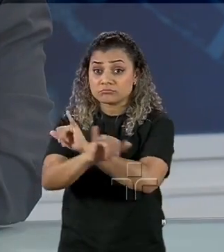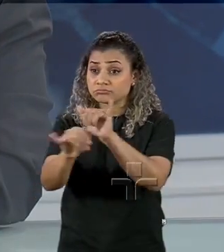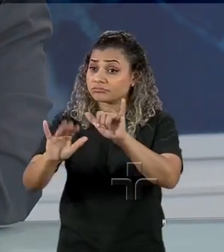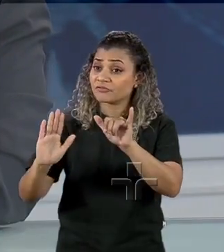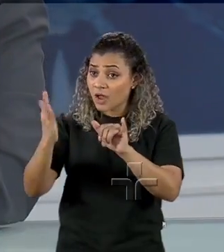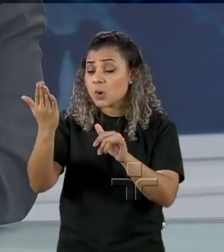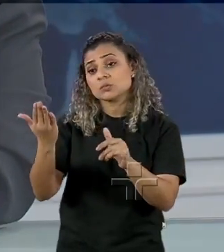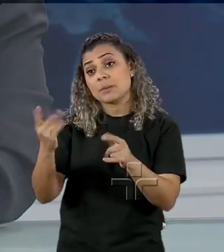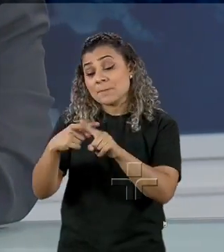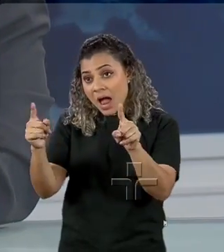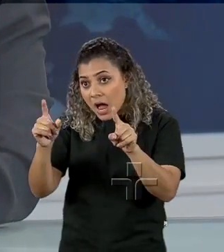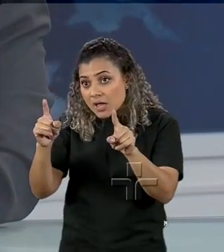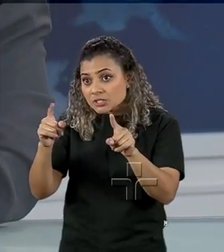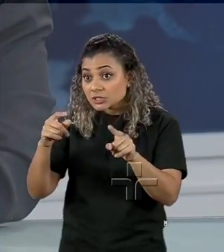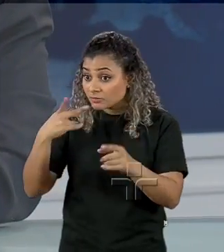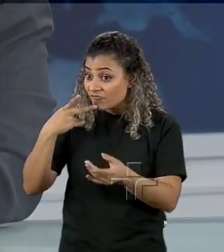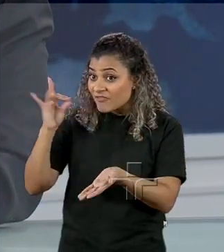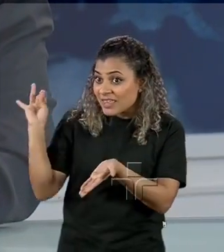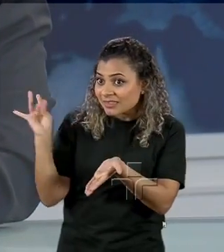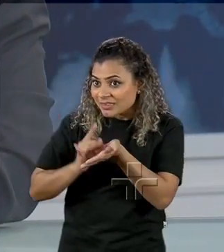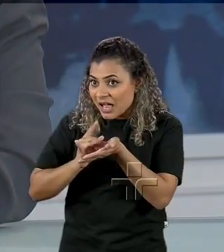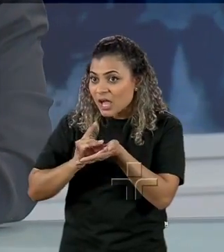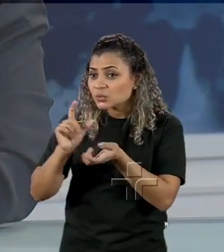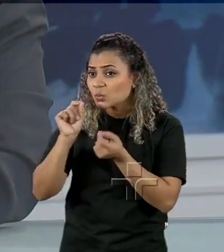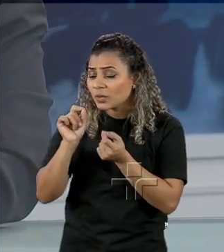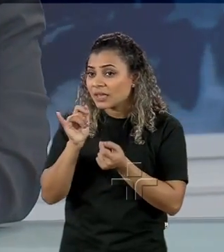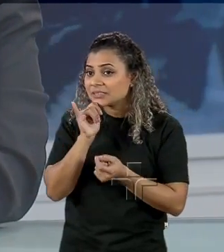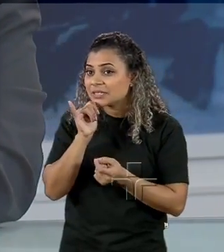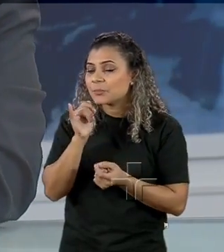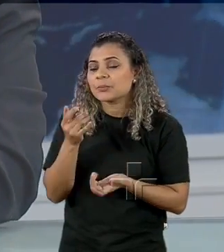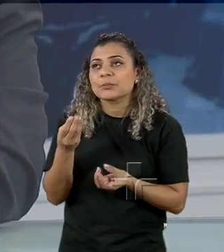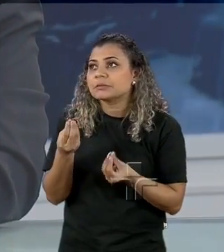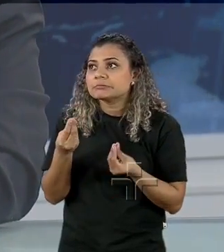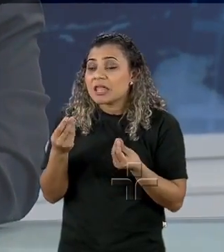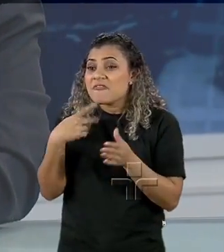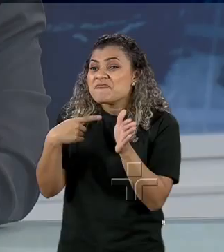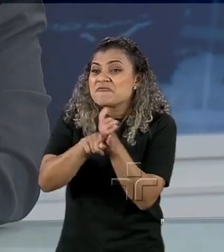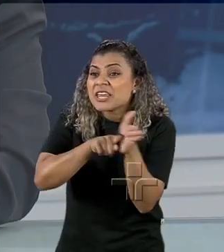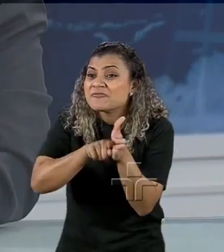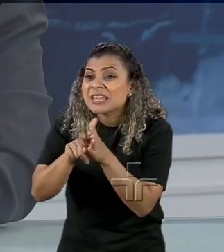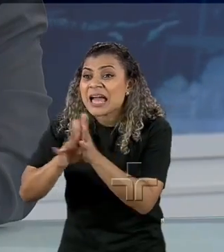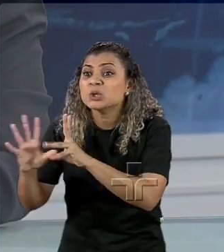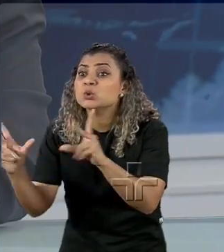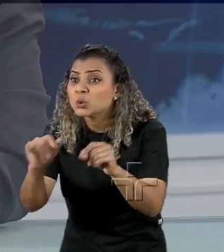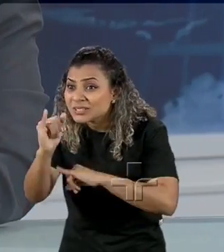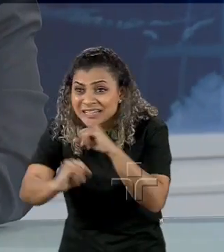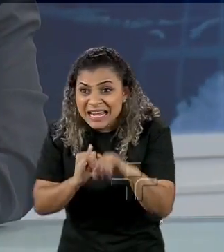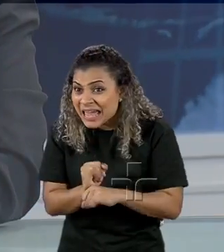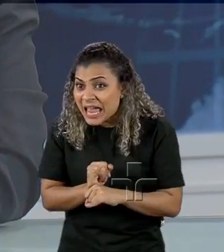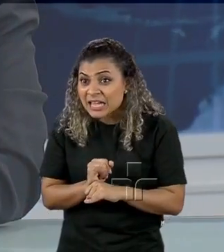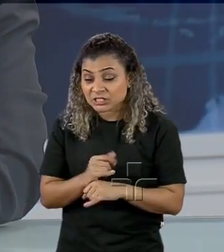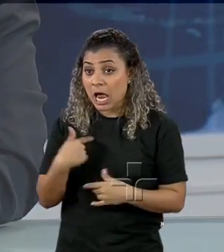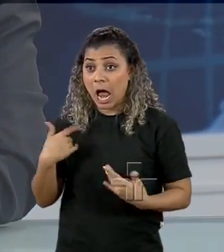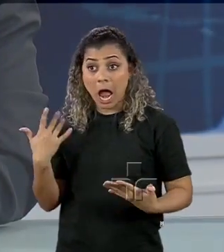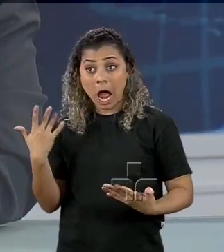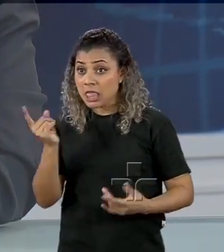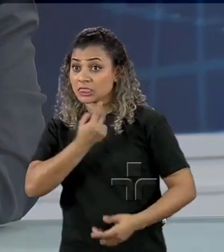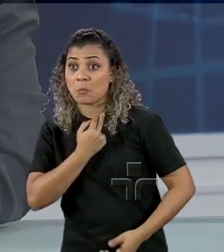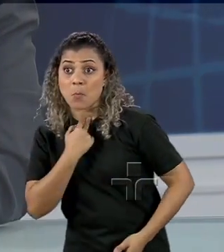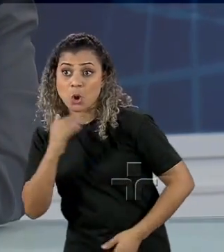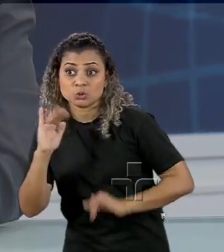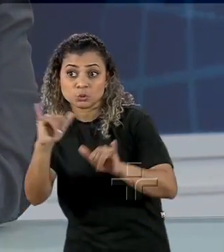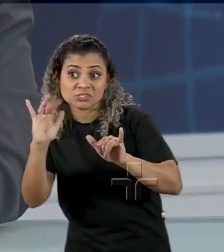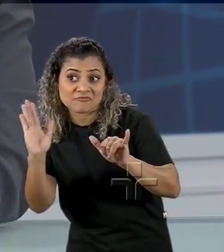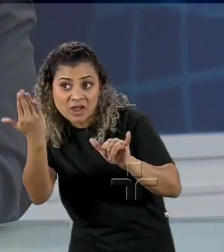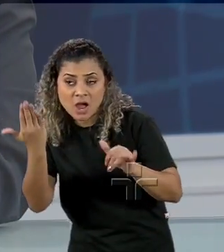probabilidade de você concretizar isso, né, dentro de um pleito, fazer verificação, fazer com que isso não se confunda com ofensa ao direito